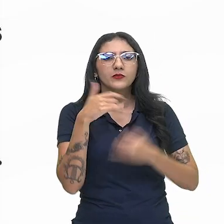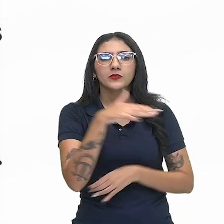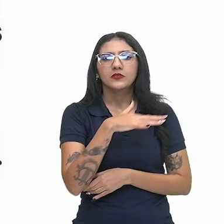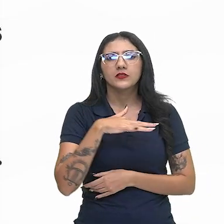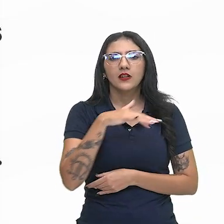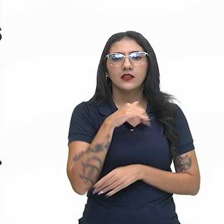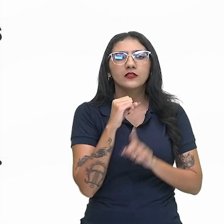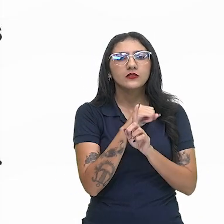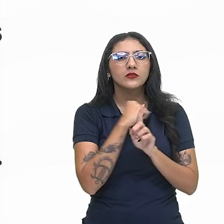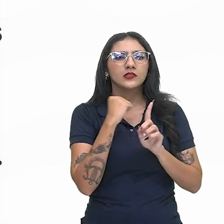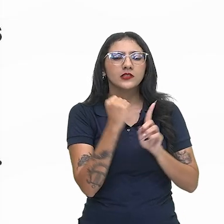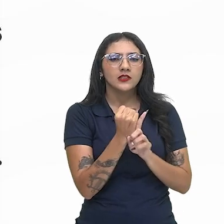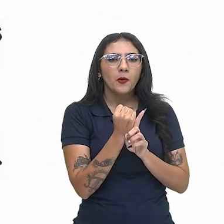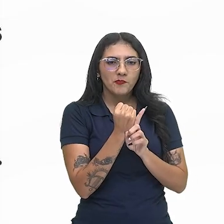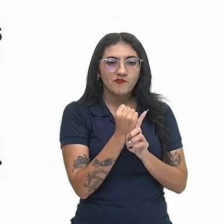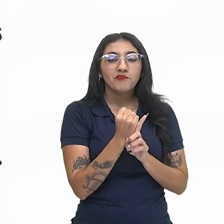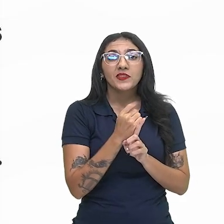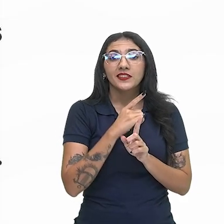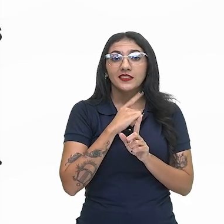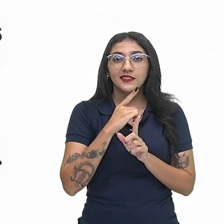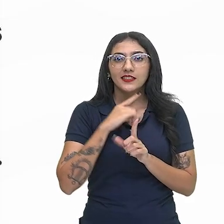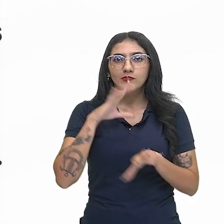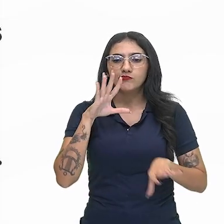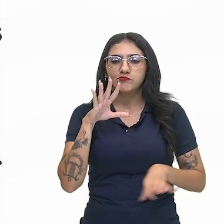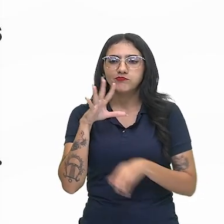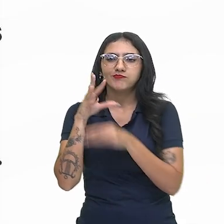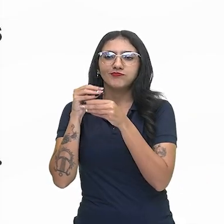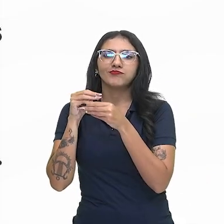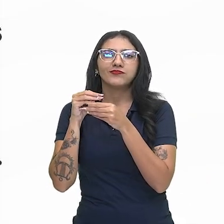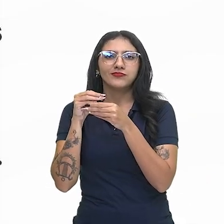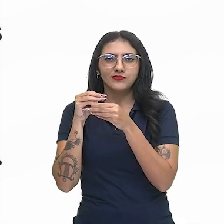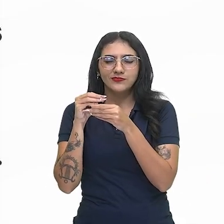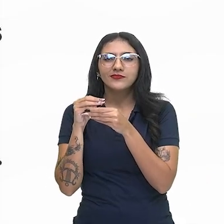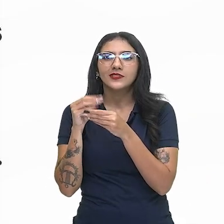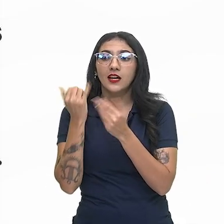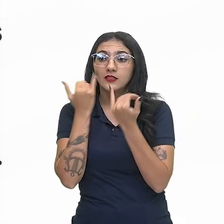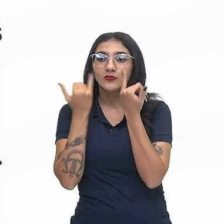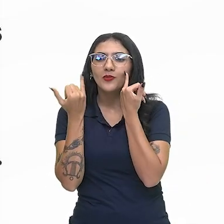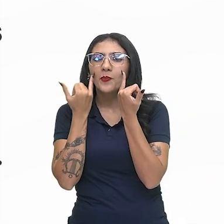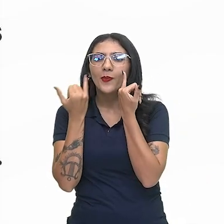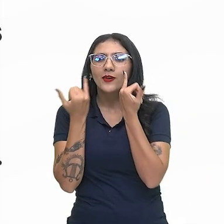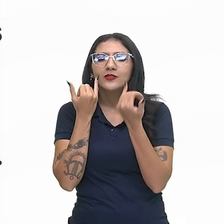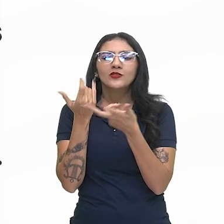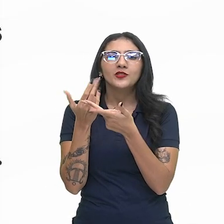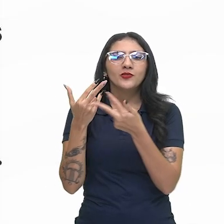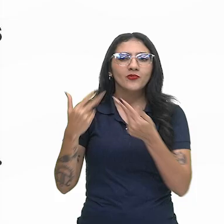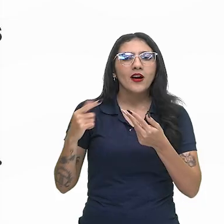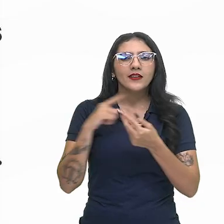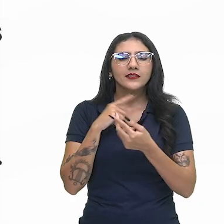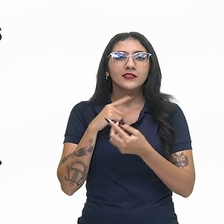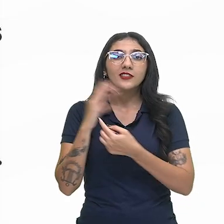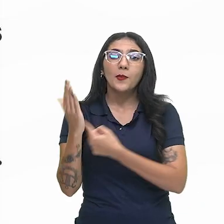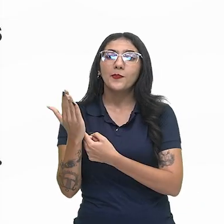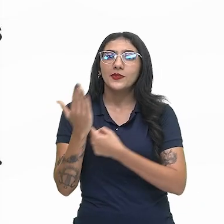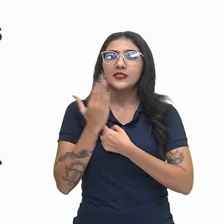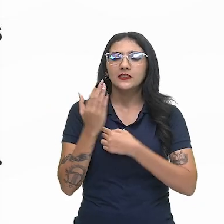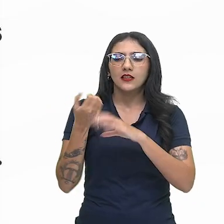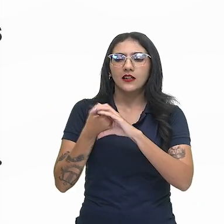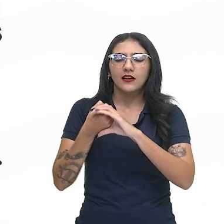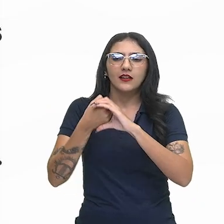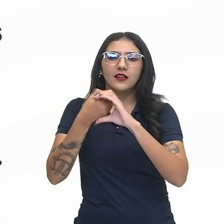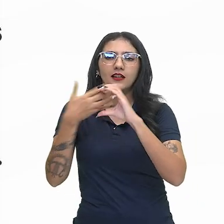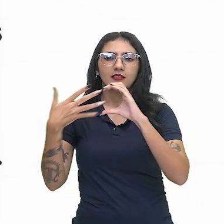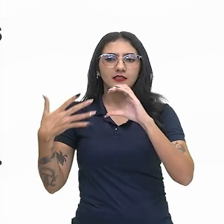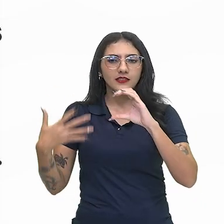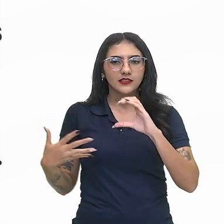que vão compor os índices sociais que vão mostrar as